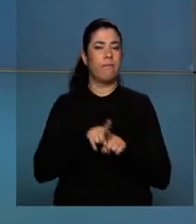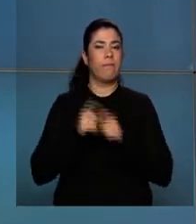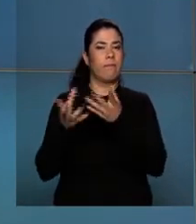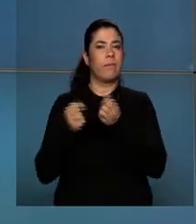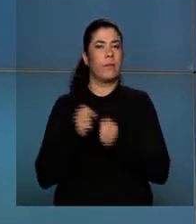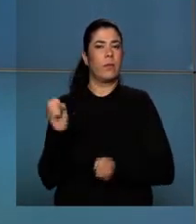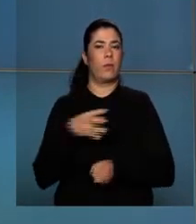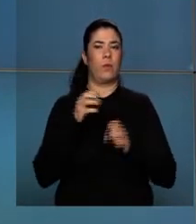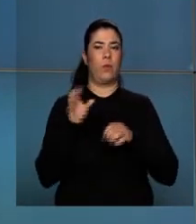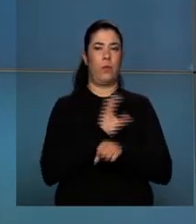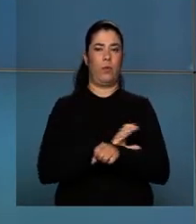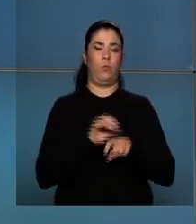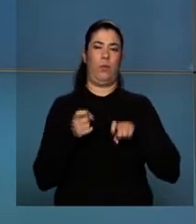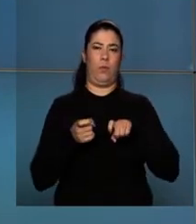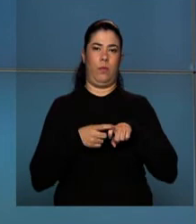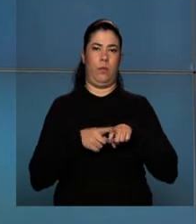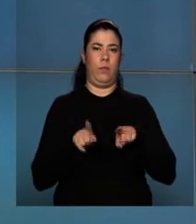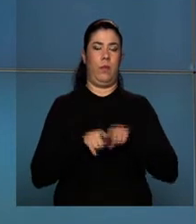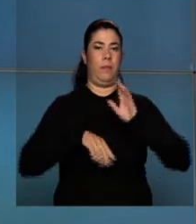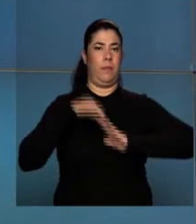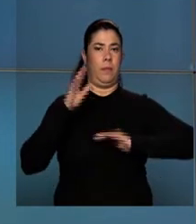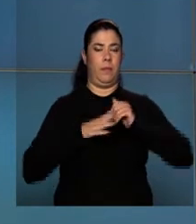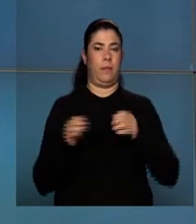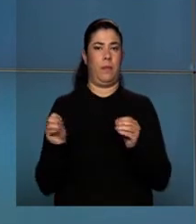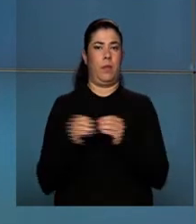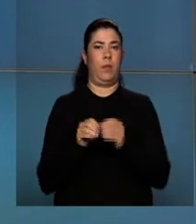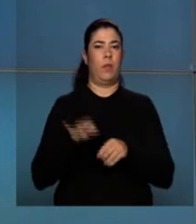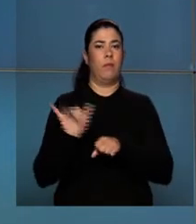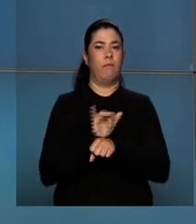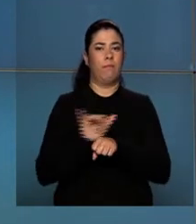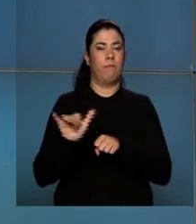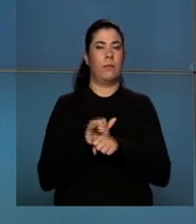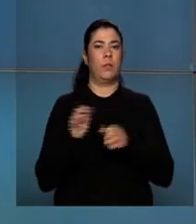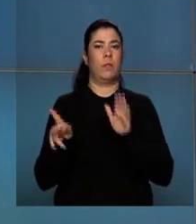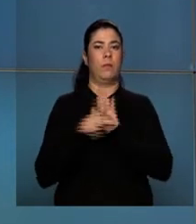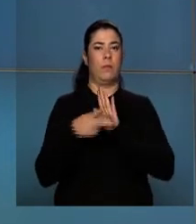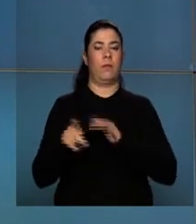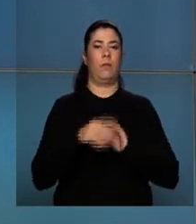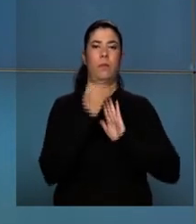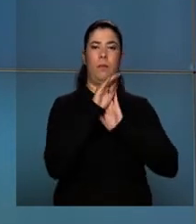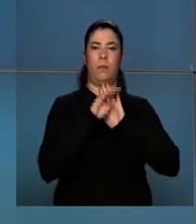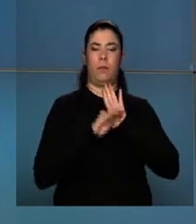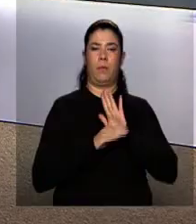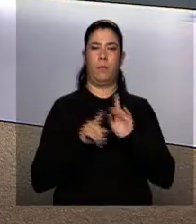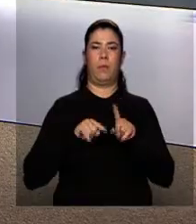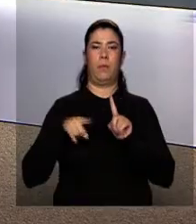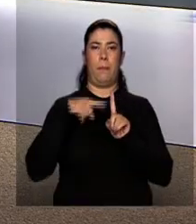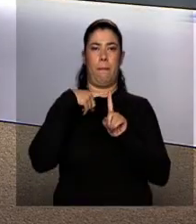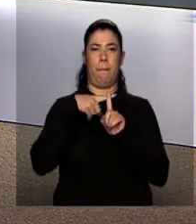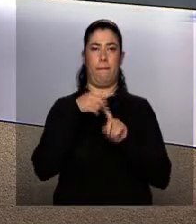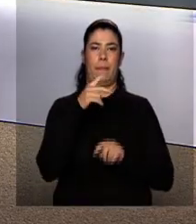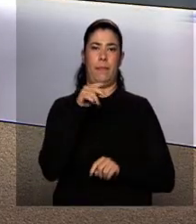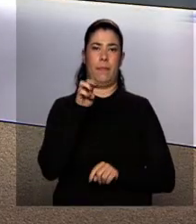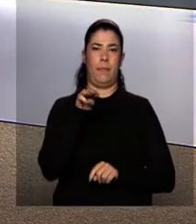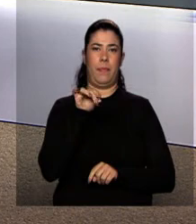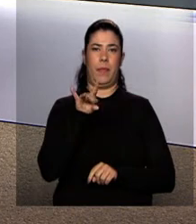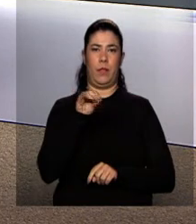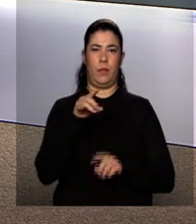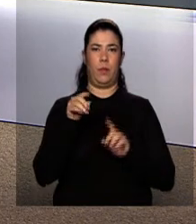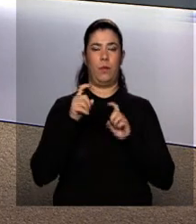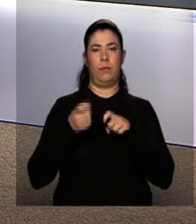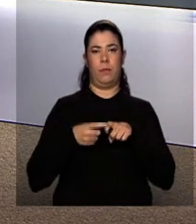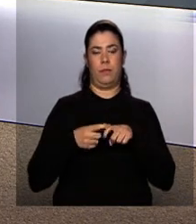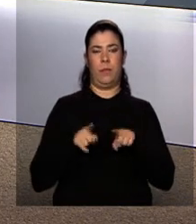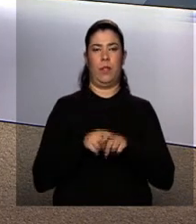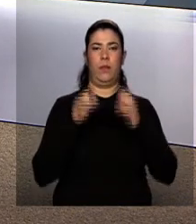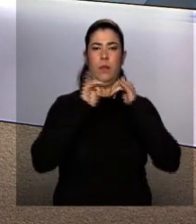receber cursos de medicina. A ação faz parte das medidas estruturantes do programa Mais Médicos. O anúncio será feito pelos Ministérios